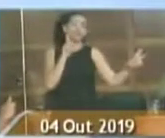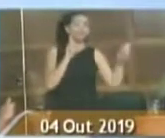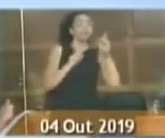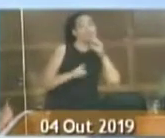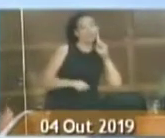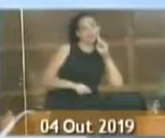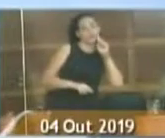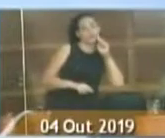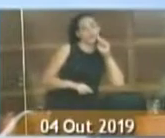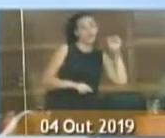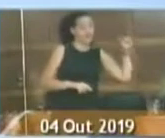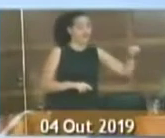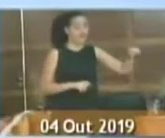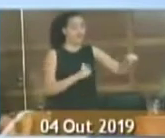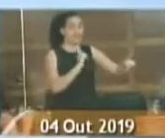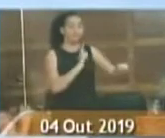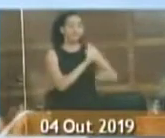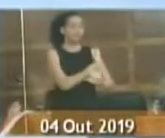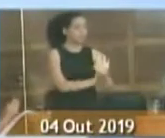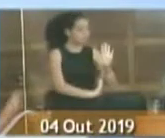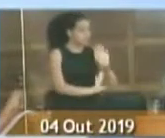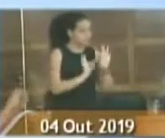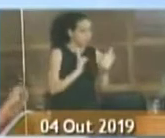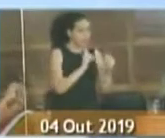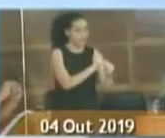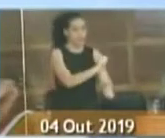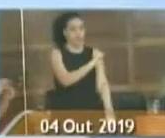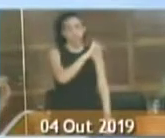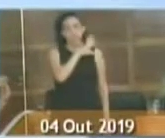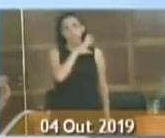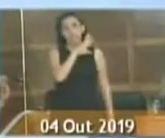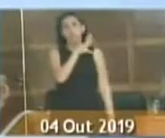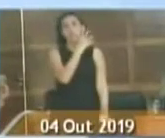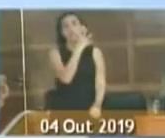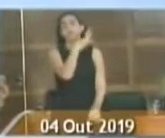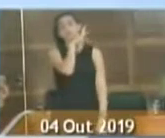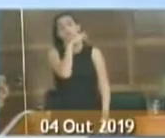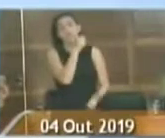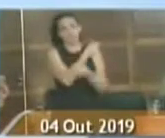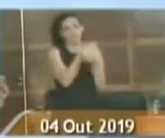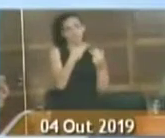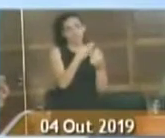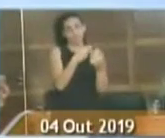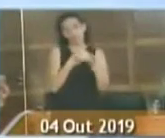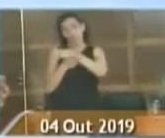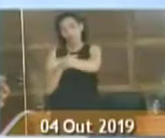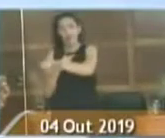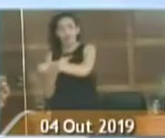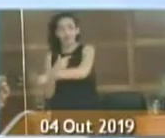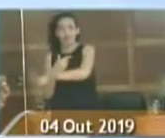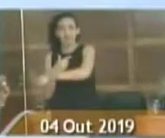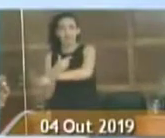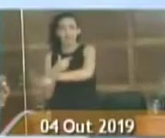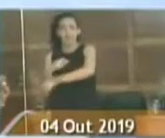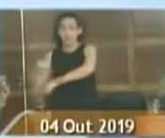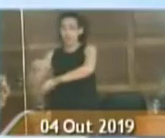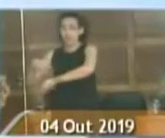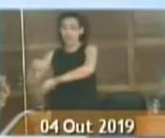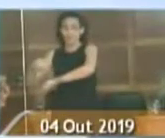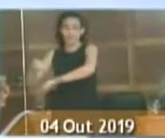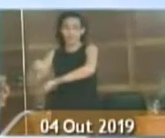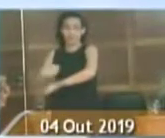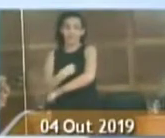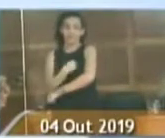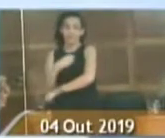nos Estados Unidos você tem todo um cuidado com a vida animal. E a Venezuela é um país que entrou em crise. E você